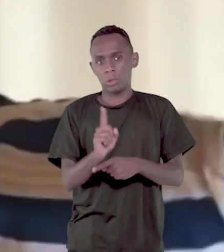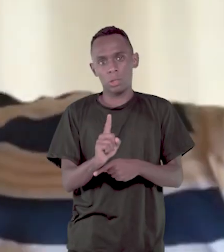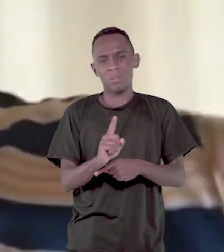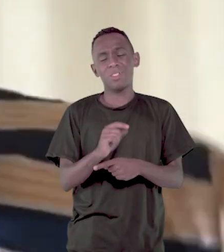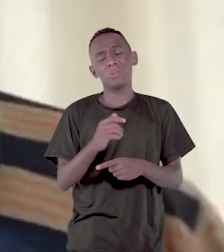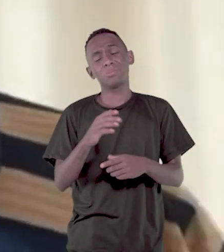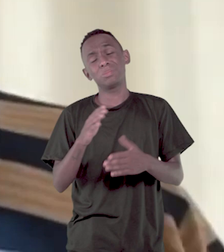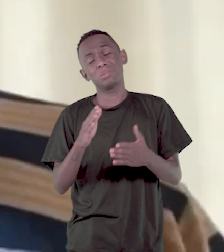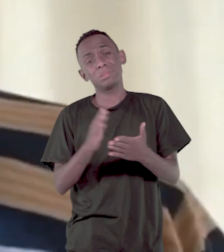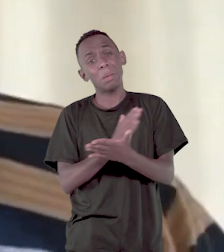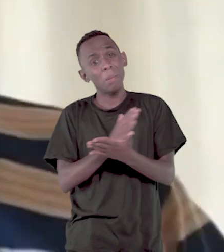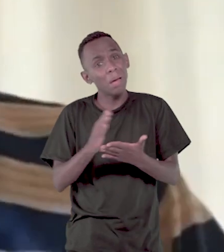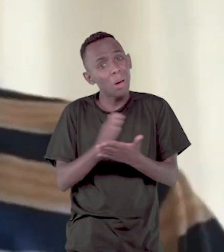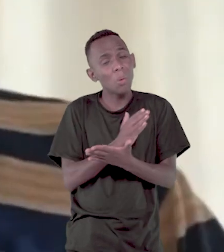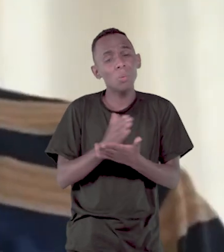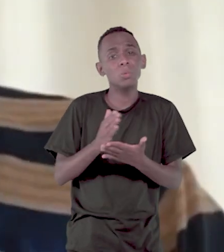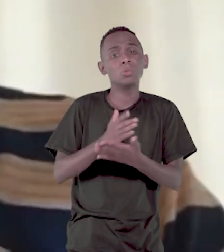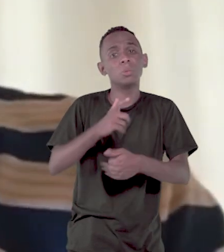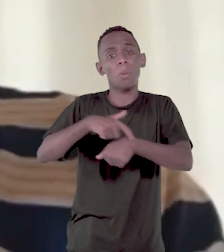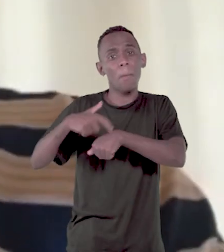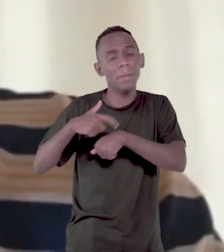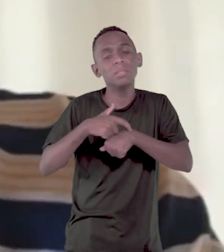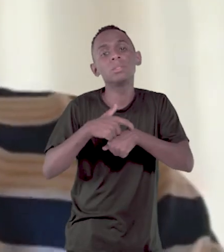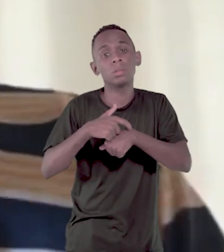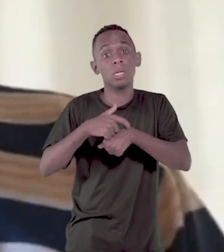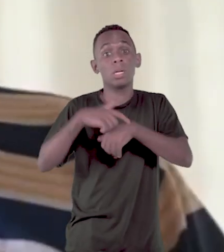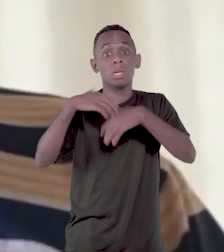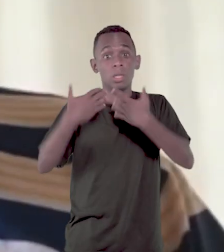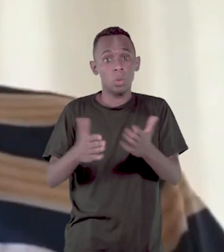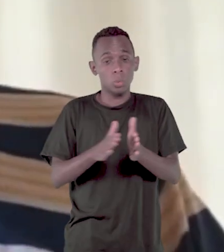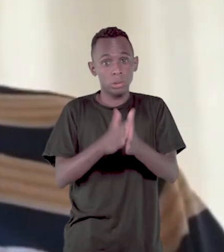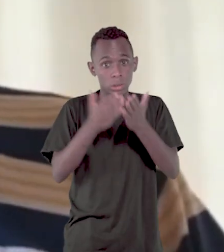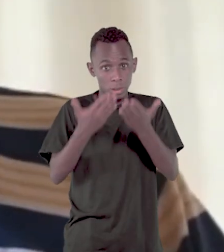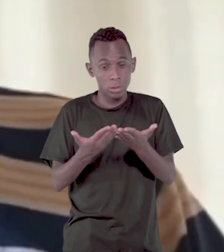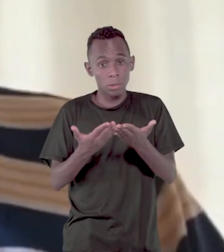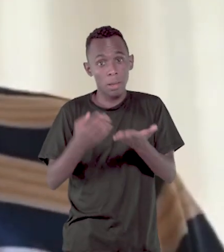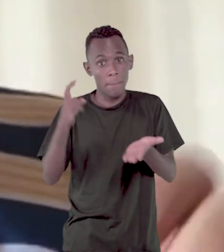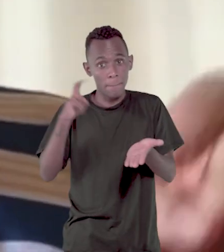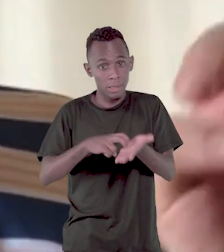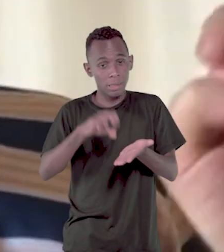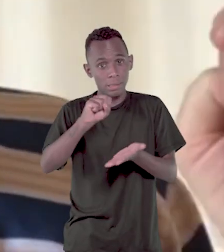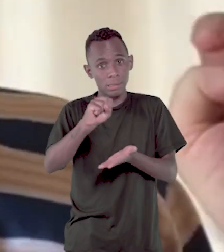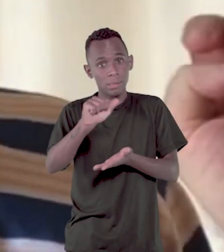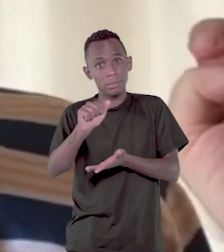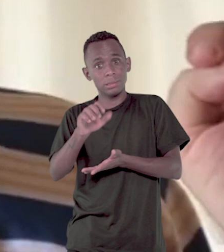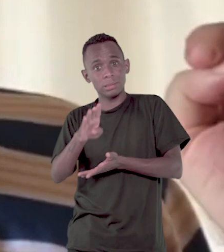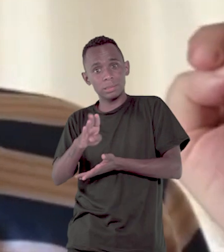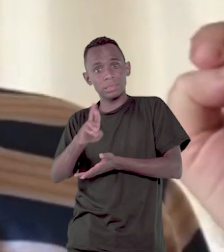vou eventualmente. Então, esse livro, O Manhãs de Sabre,